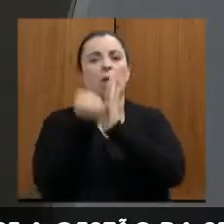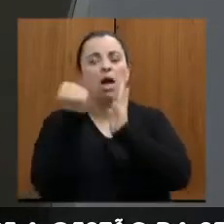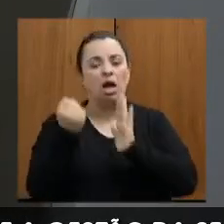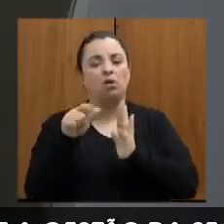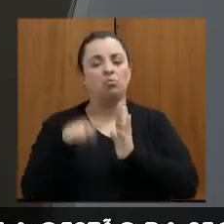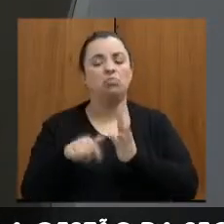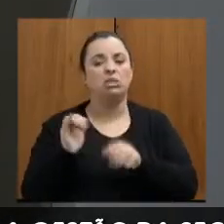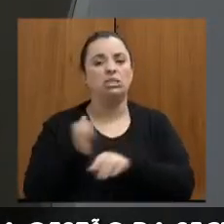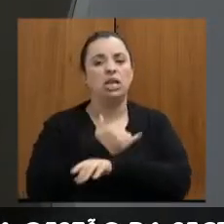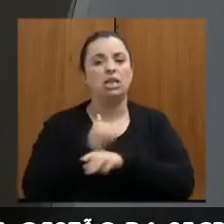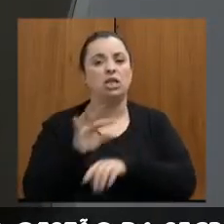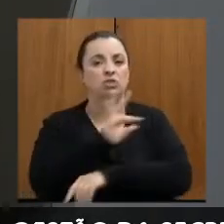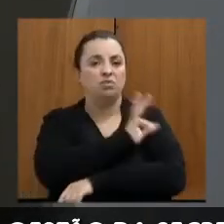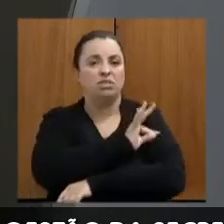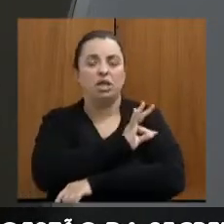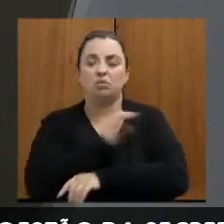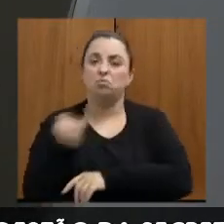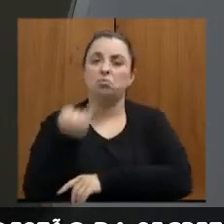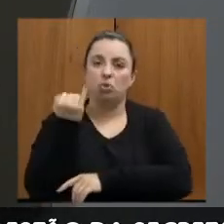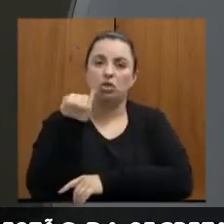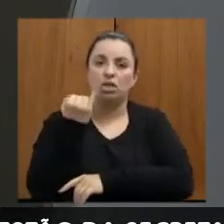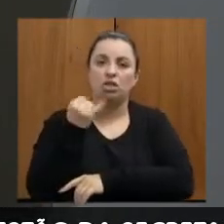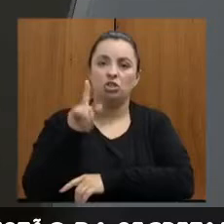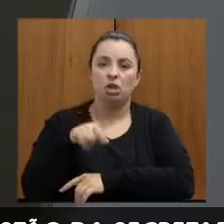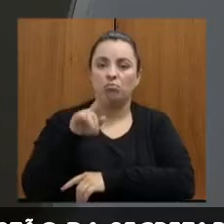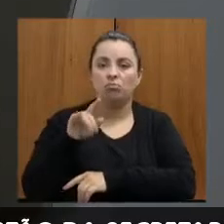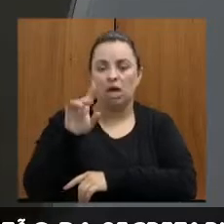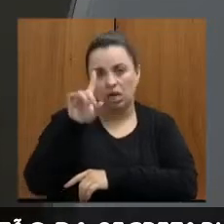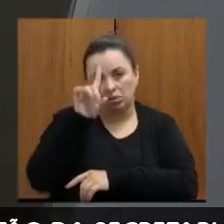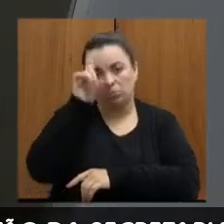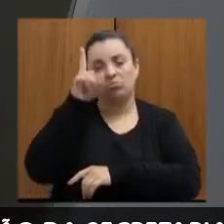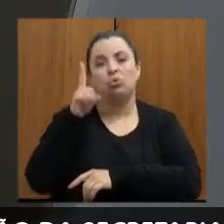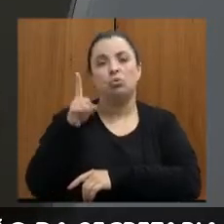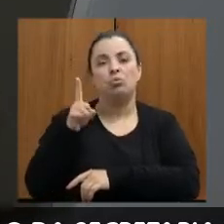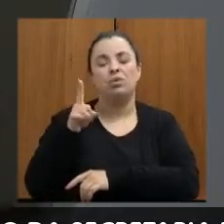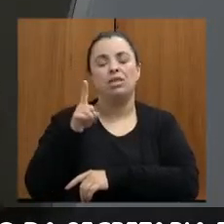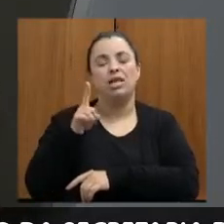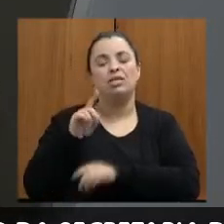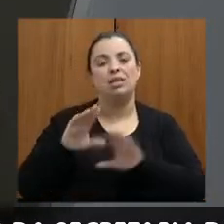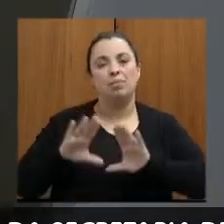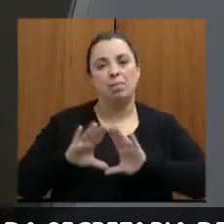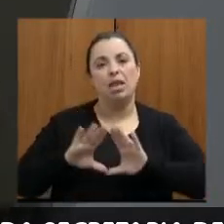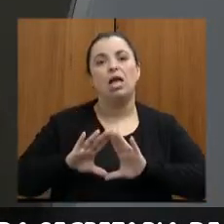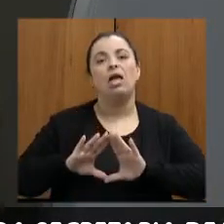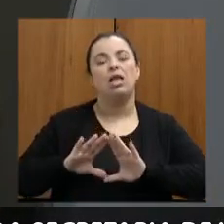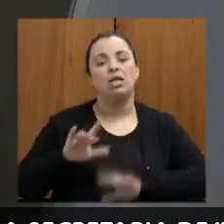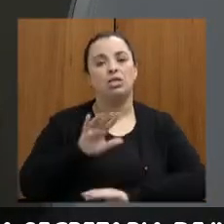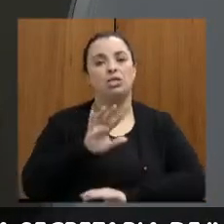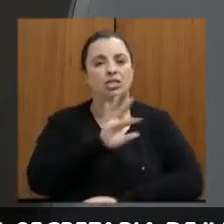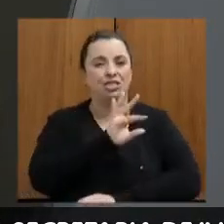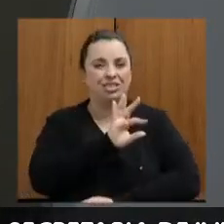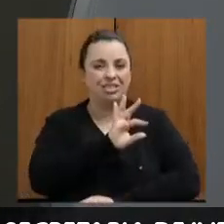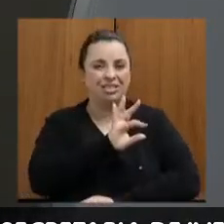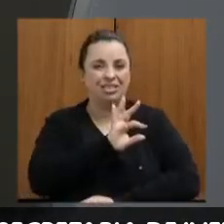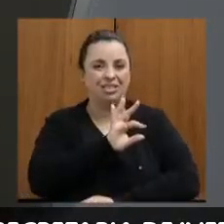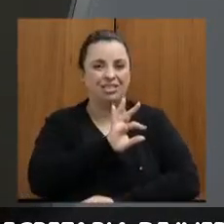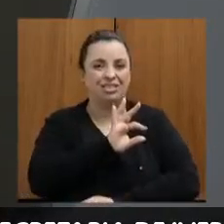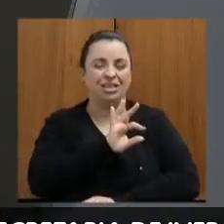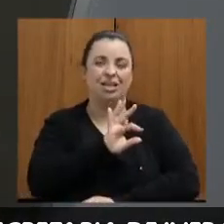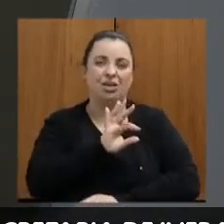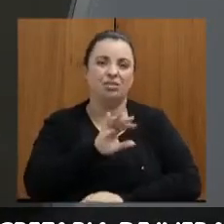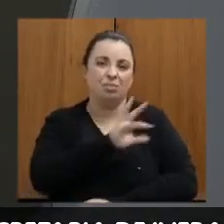iniciativa da Assembleia Legislativa do presidente Agostinho Patrus a assembleia fiscaliza aqui na nossa